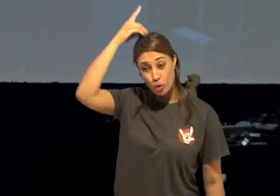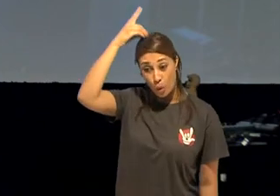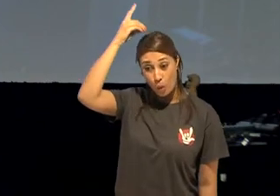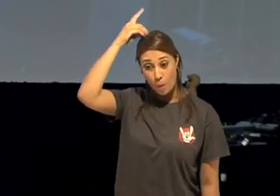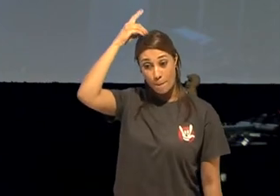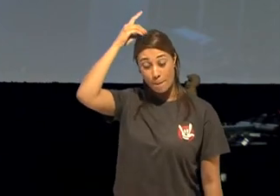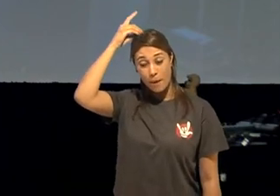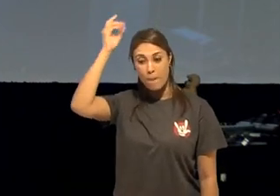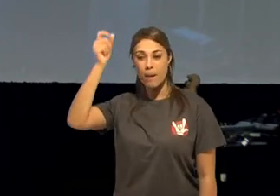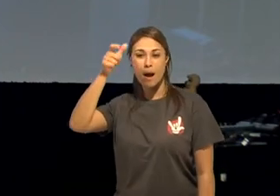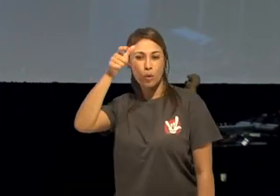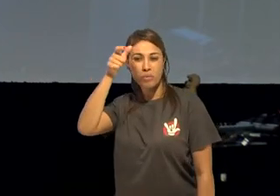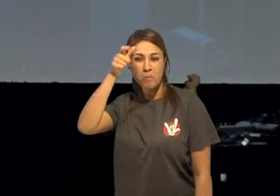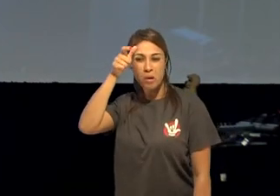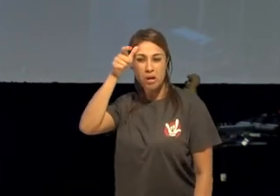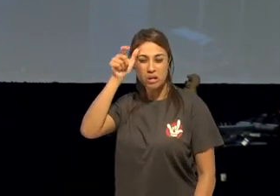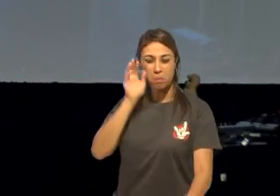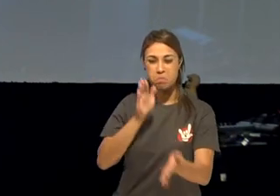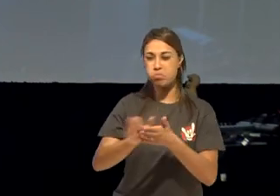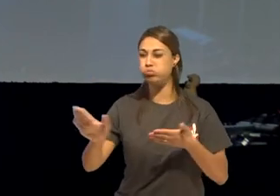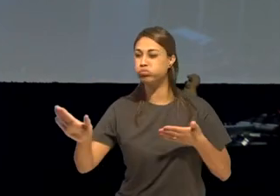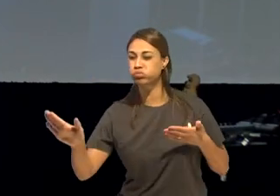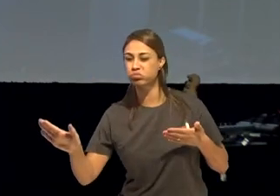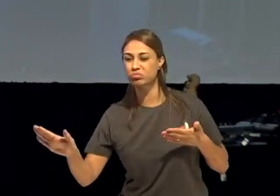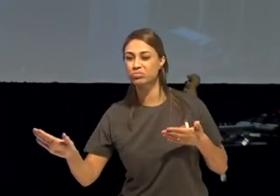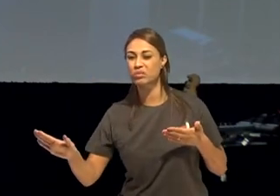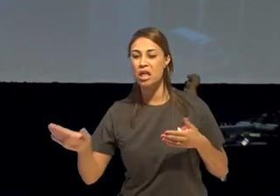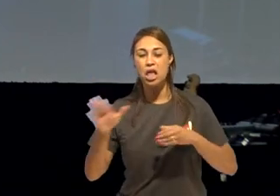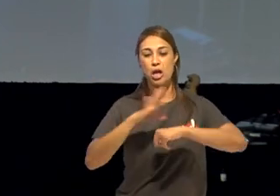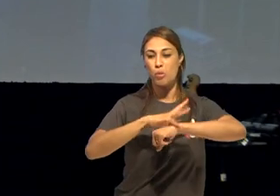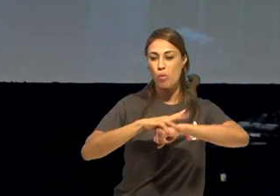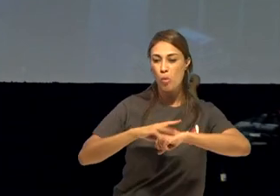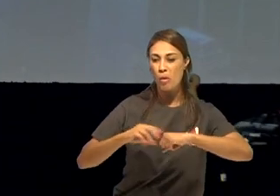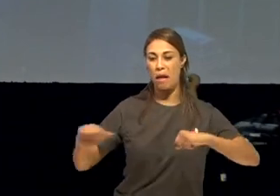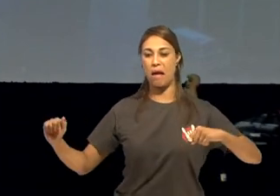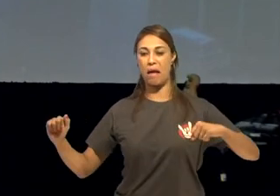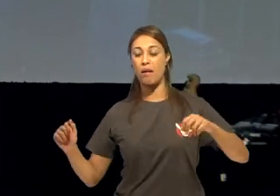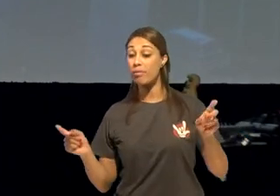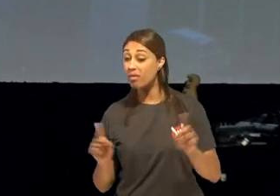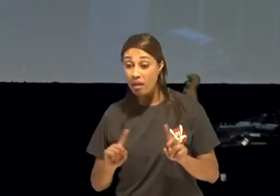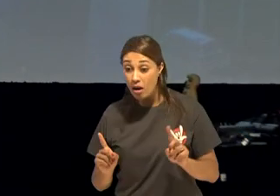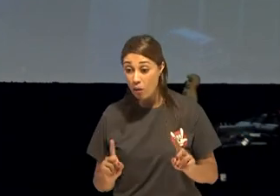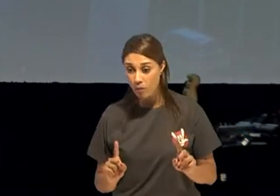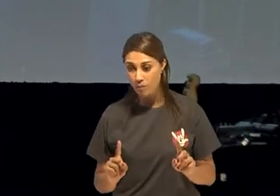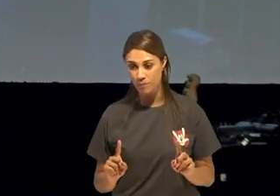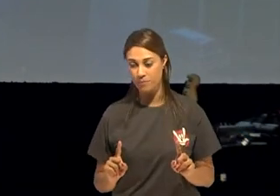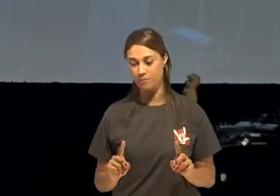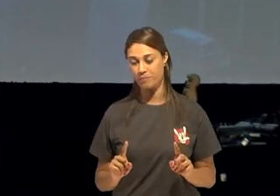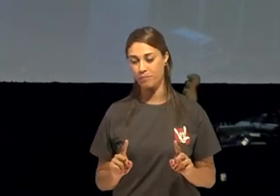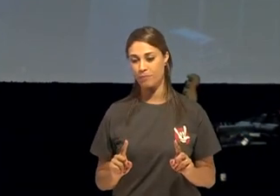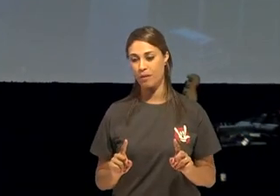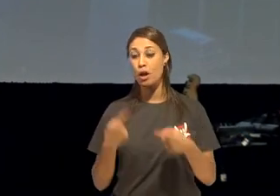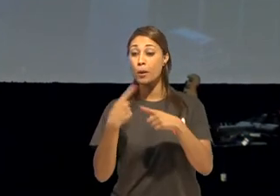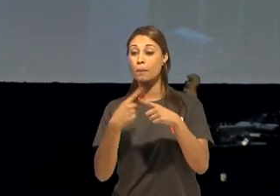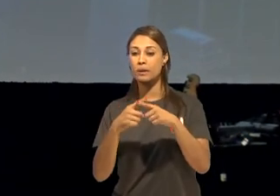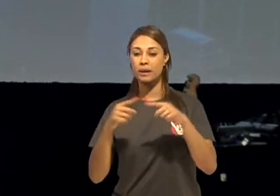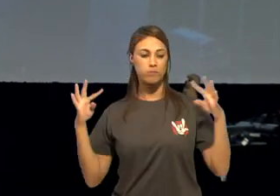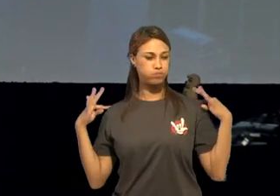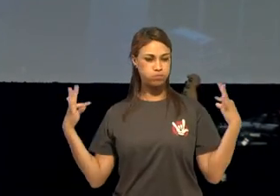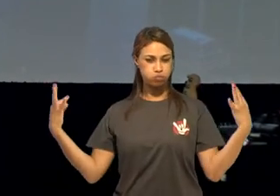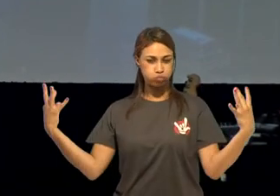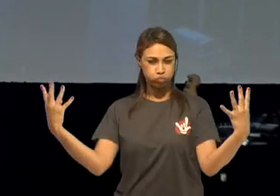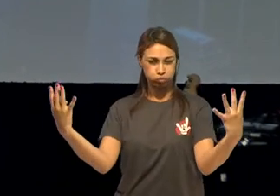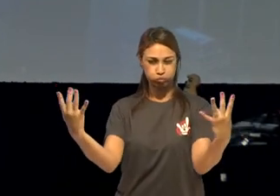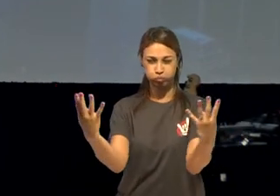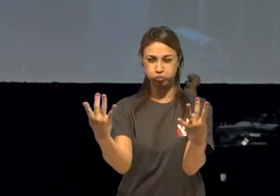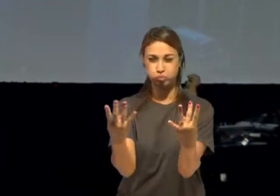Não é que você expulsa o demônio, é o demônio que desiste de você. Porque ao seu redor tem uma muralha de fogo,